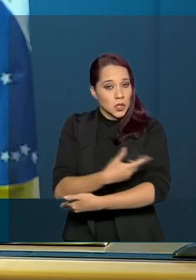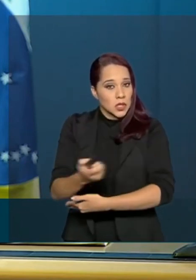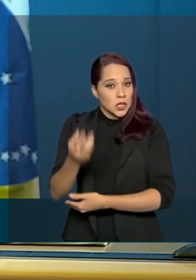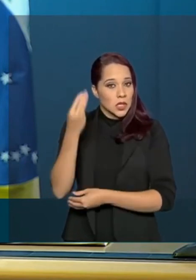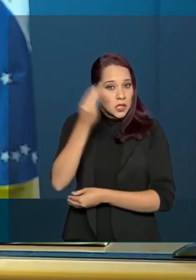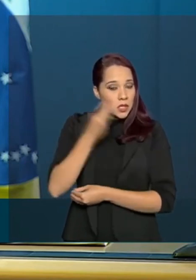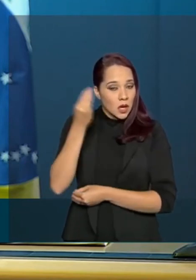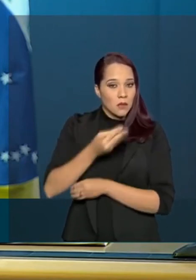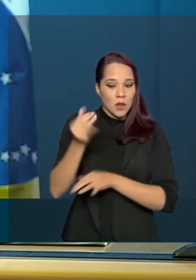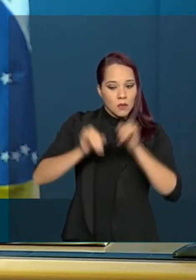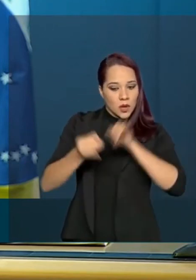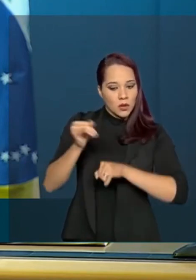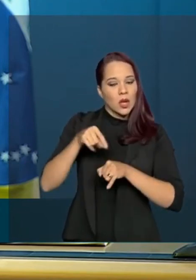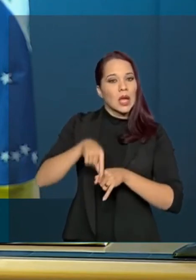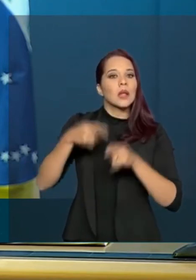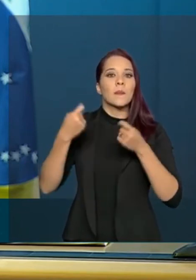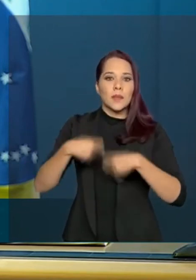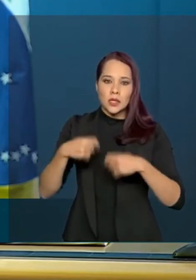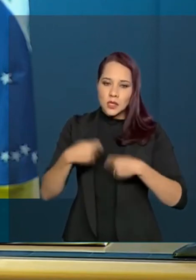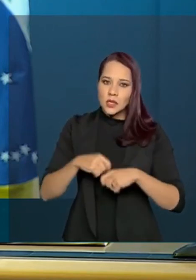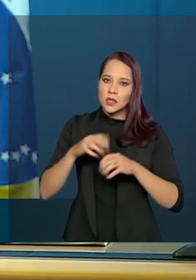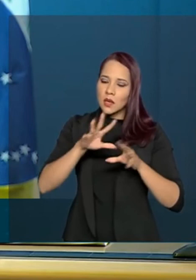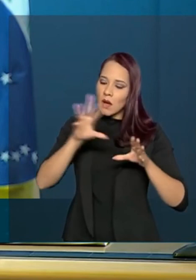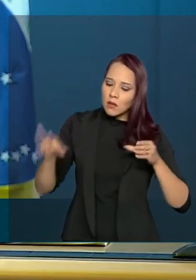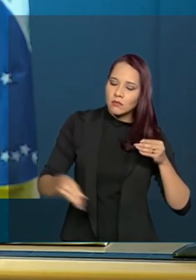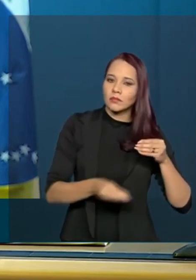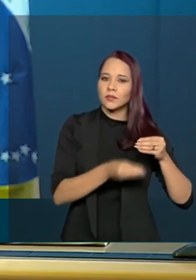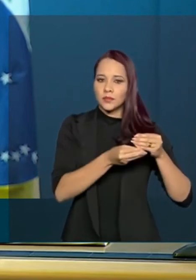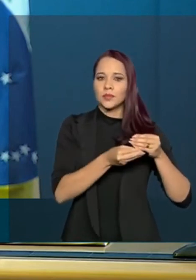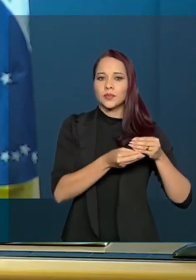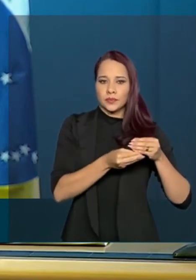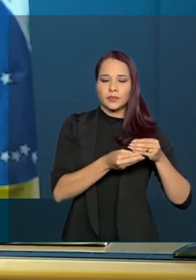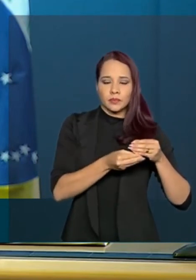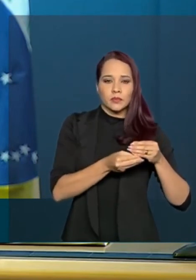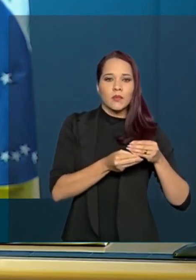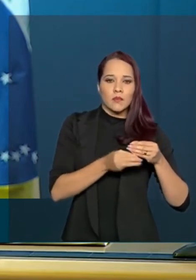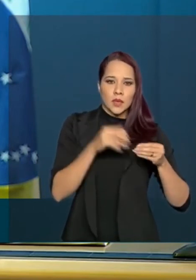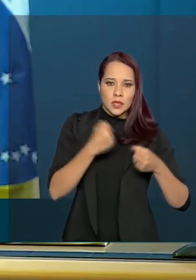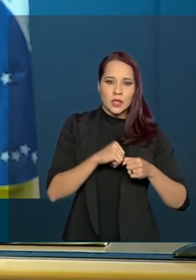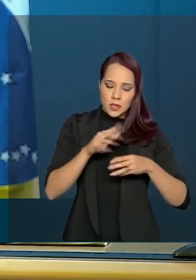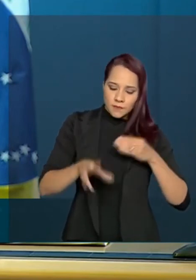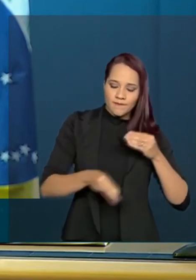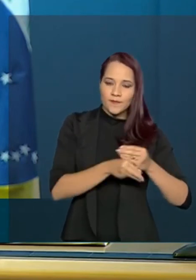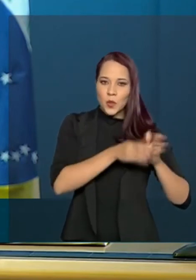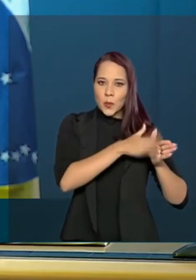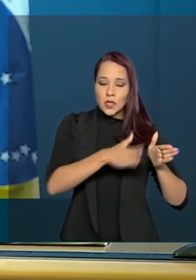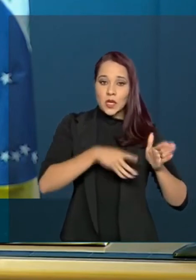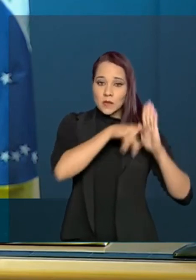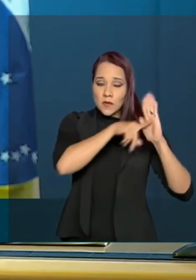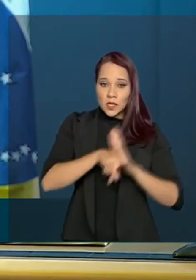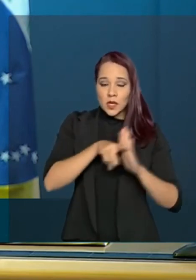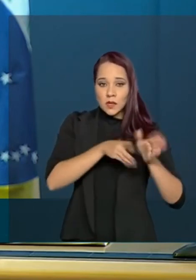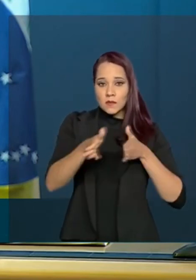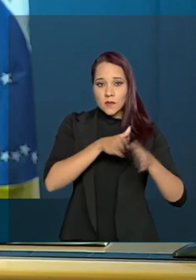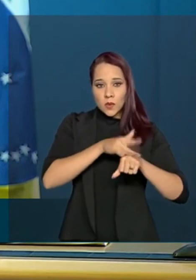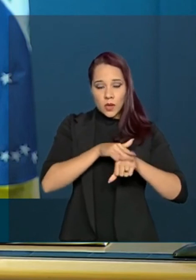por si só, ele tem que ser unido, ou seja, tem que fazer parte de um processo de investigação